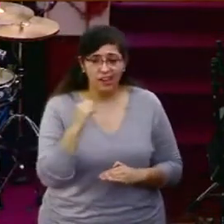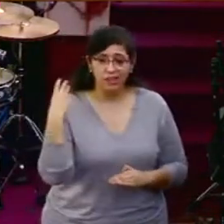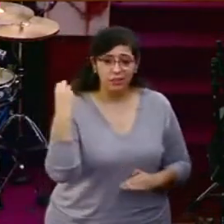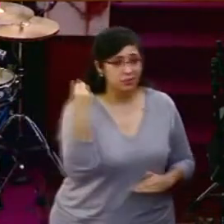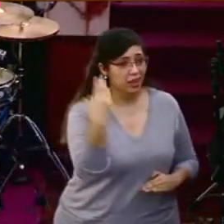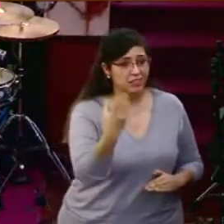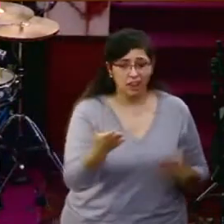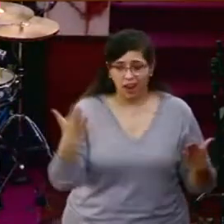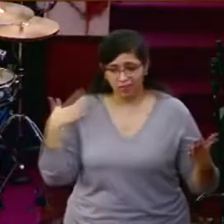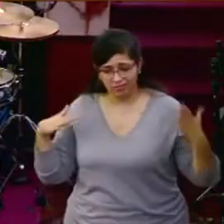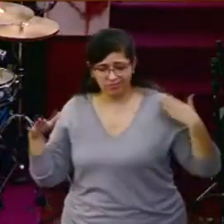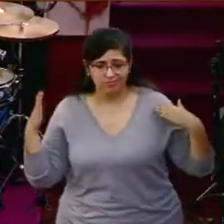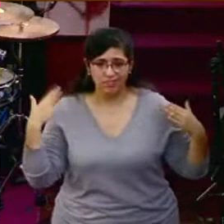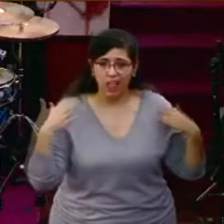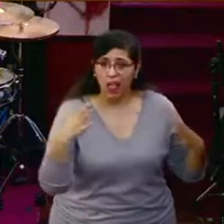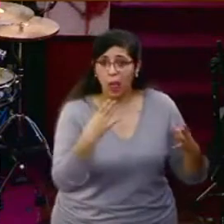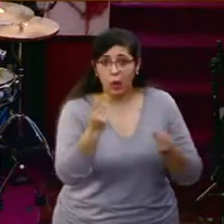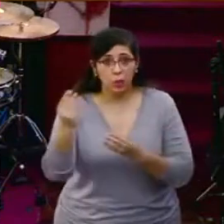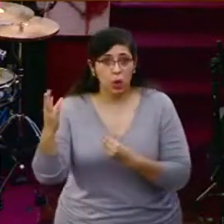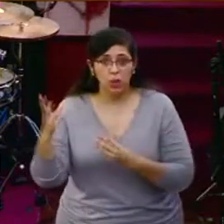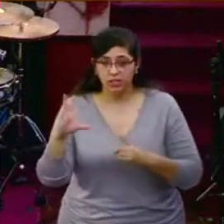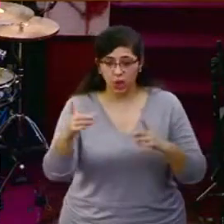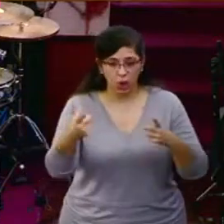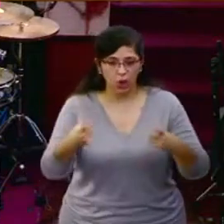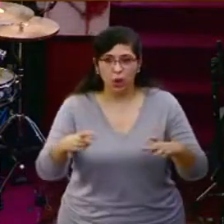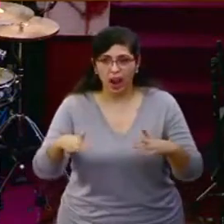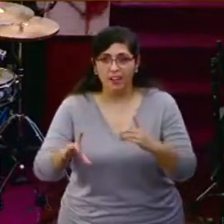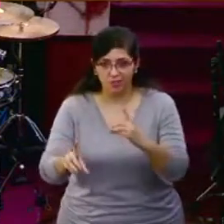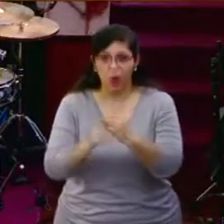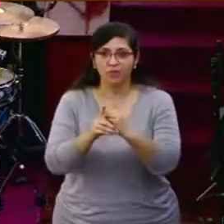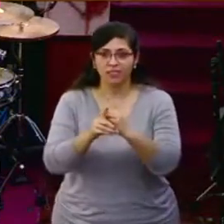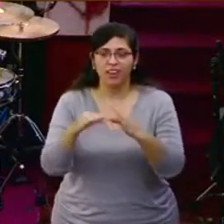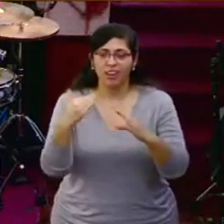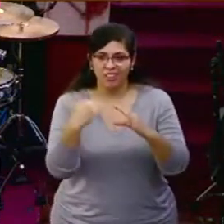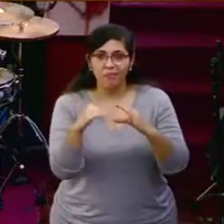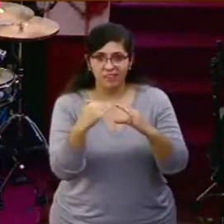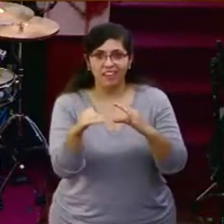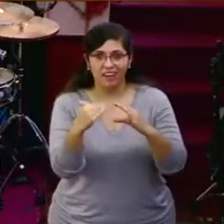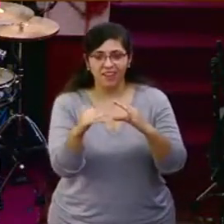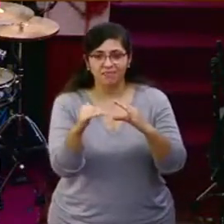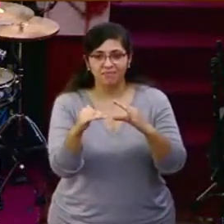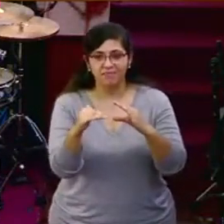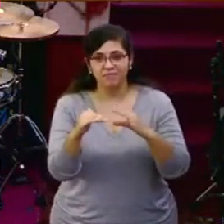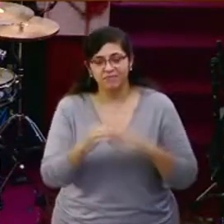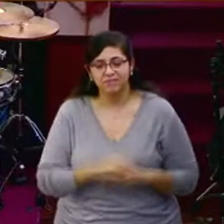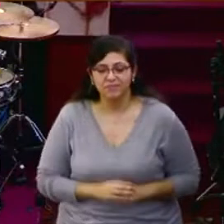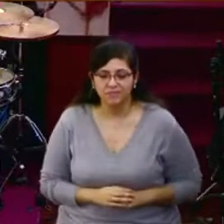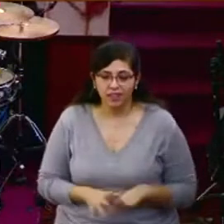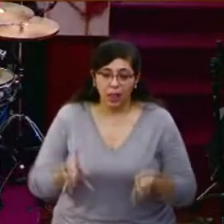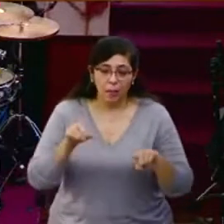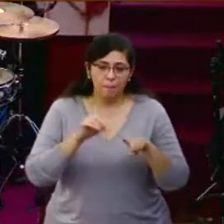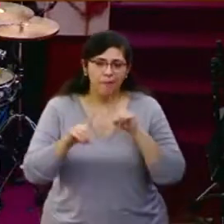muito era até difícil eu ter um endereço fixo para que vocês pudessem mostrar o seu cuidado para comigo